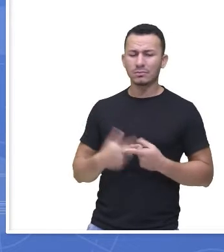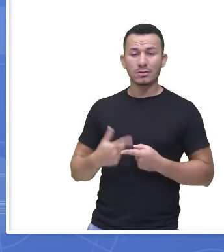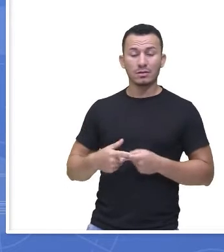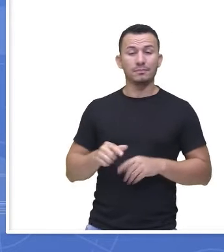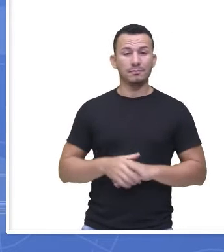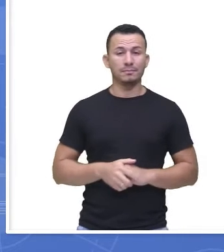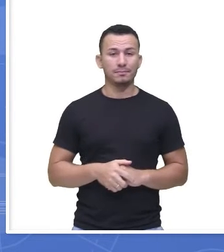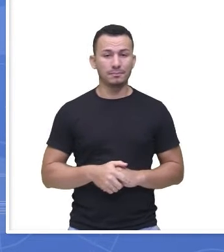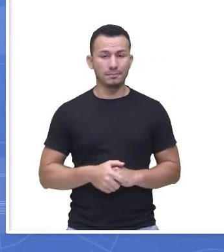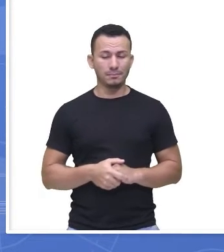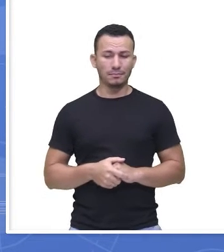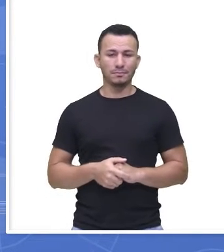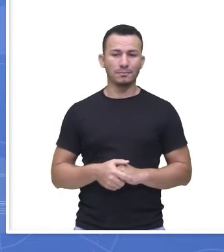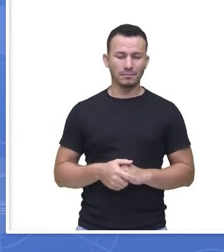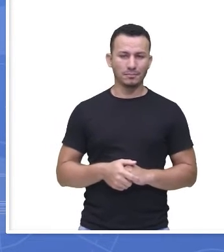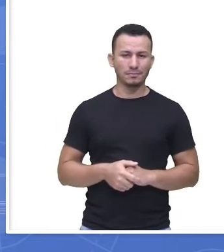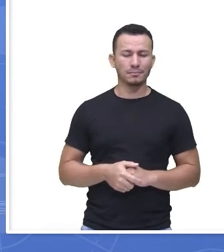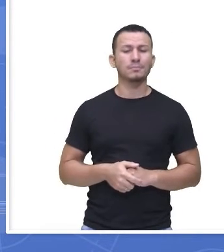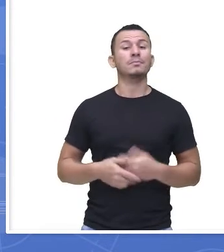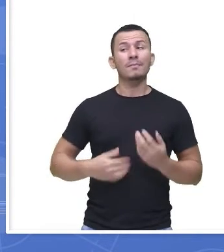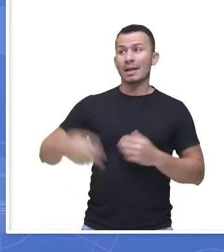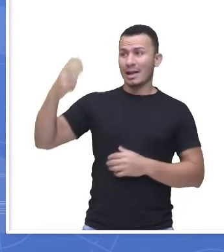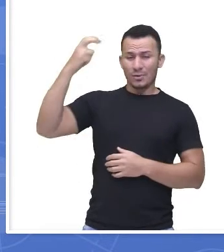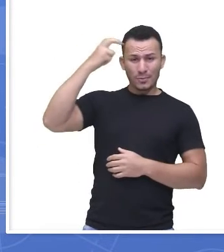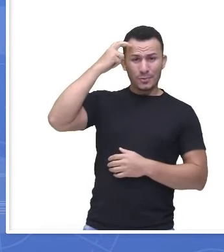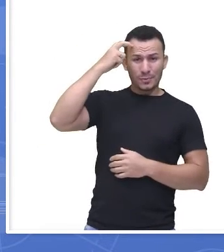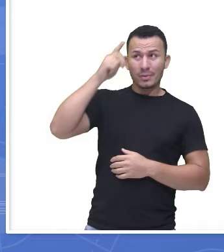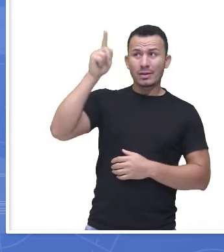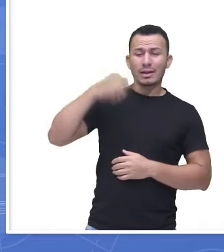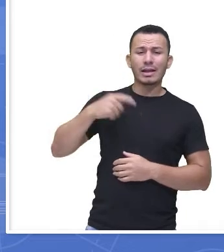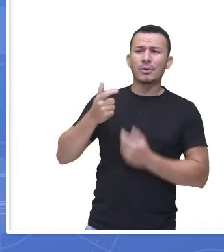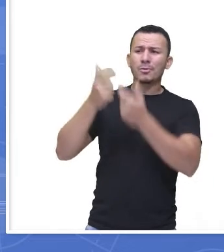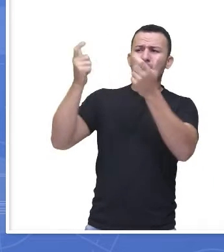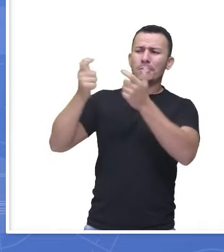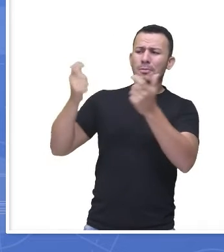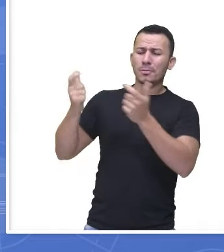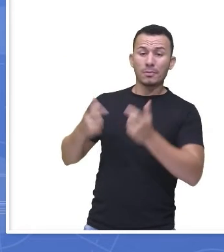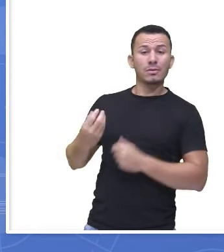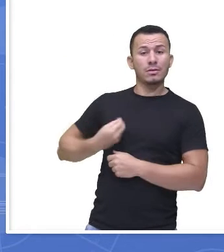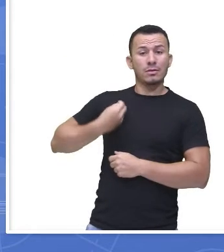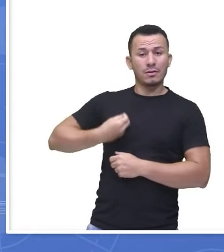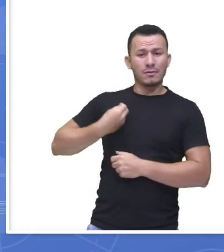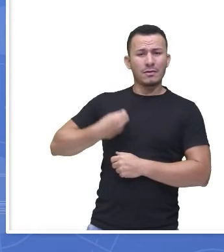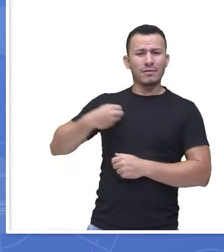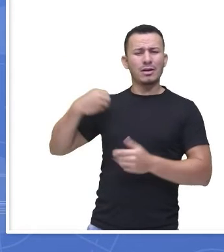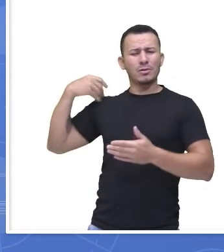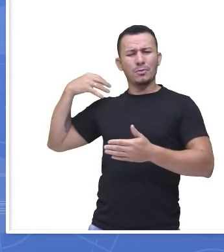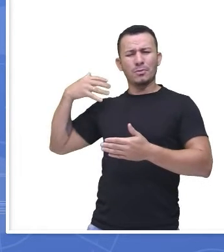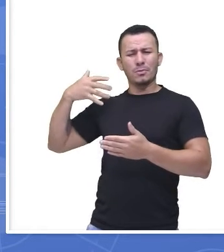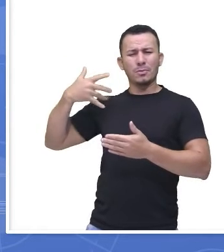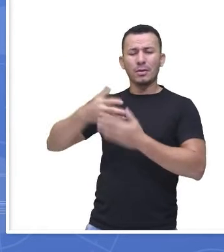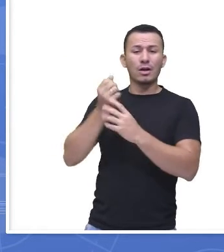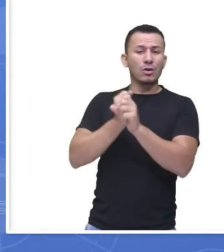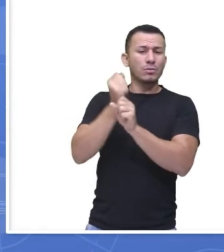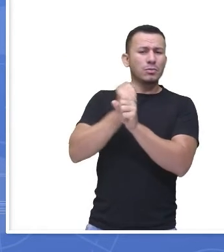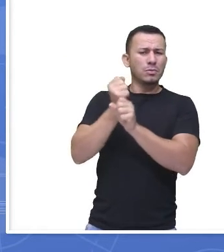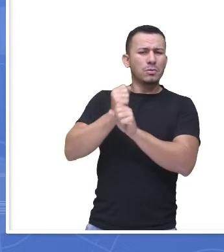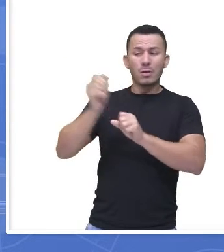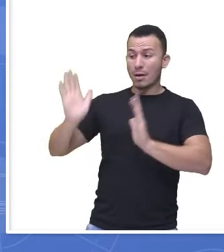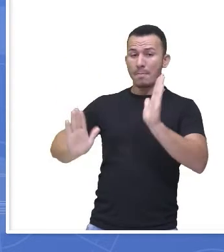Porque a diversidade cultural no Brasil se faz presente desde a